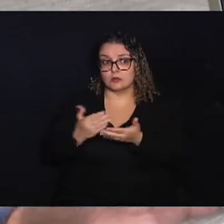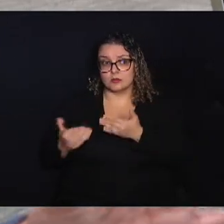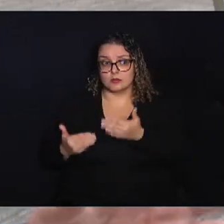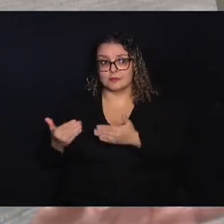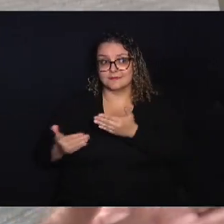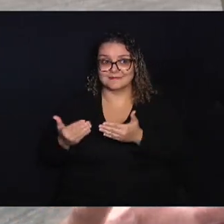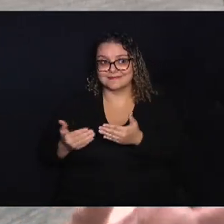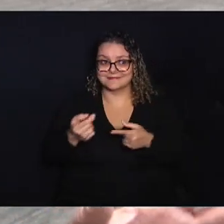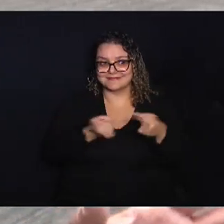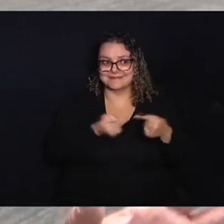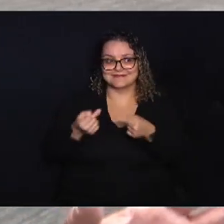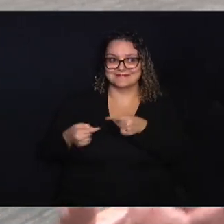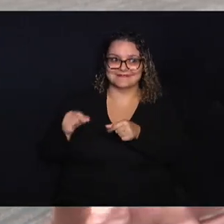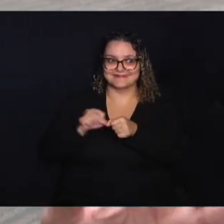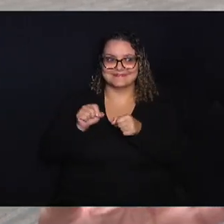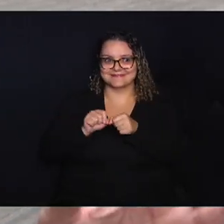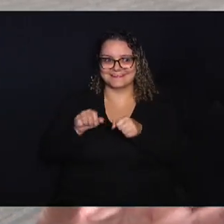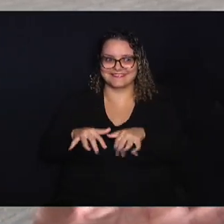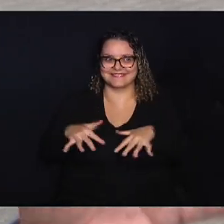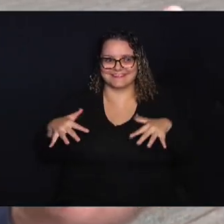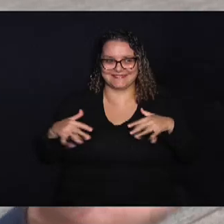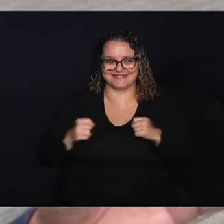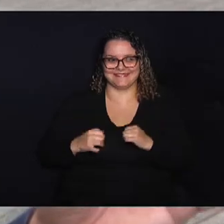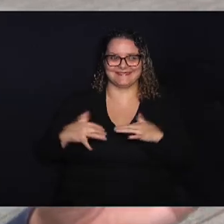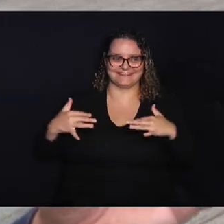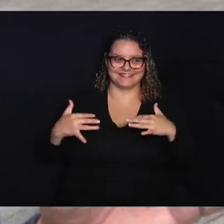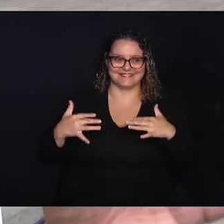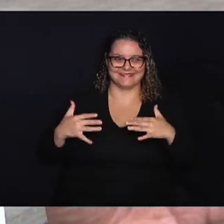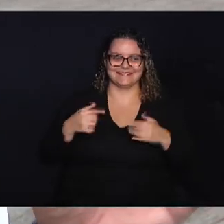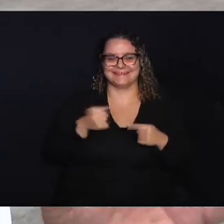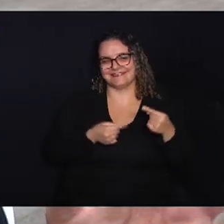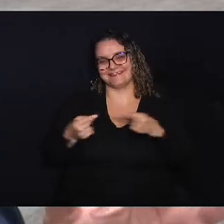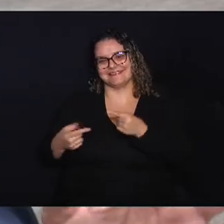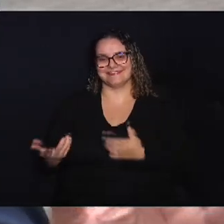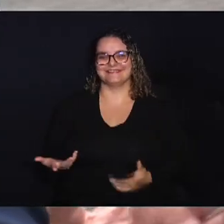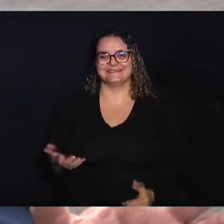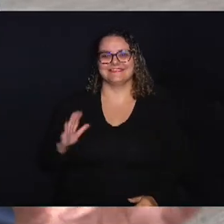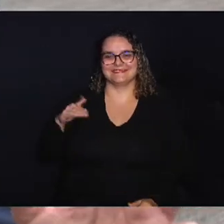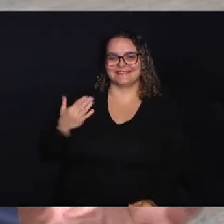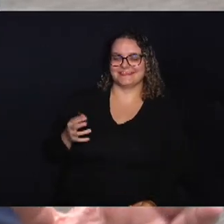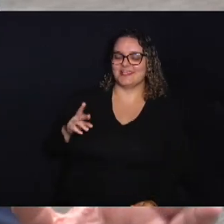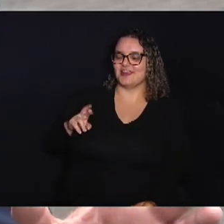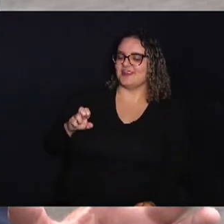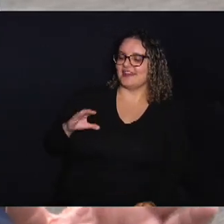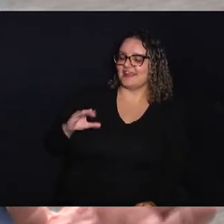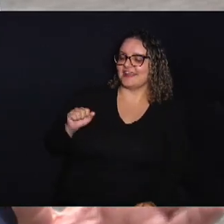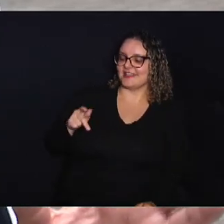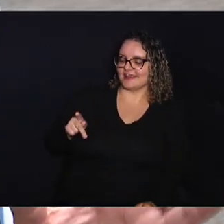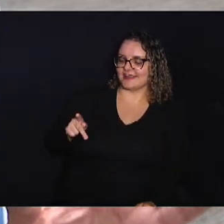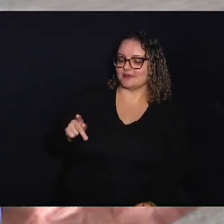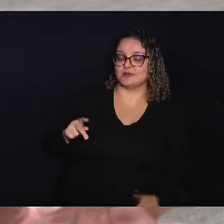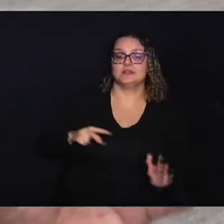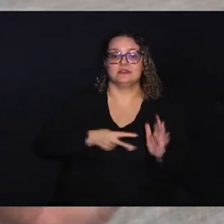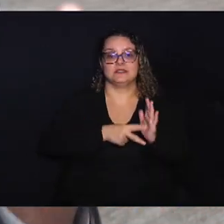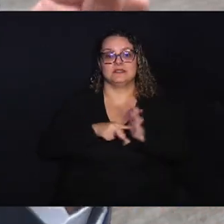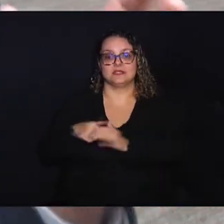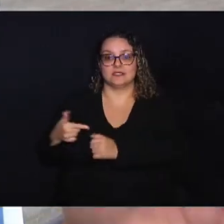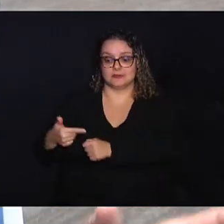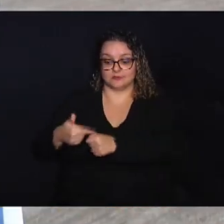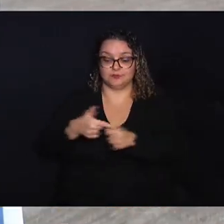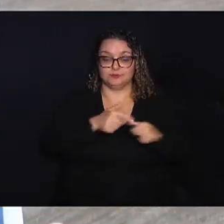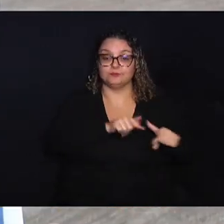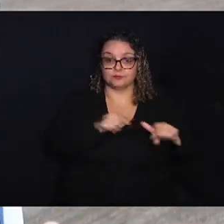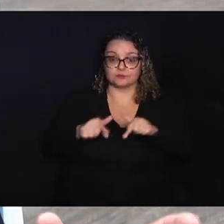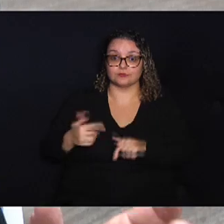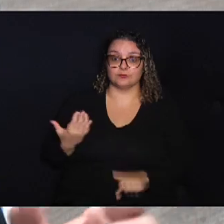uma discussão feita no plenário, num debate, quando o RECAP, o Sindicato dos Postos de Gasolina,